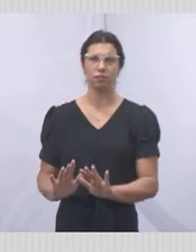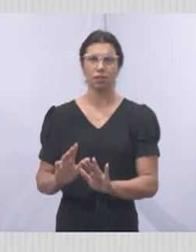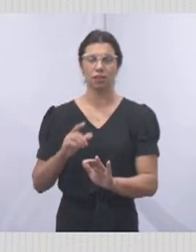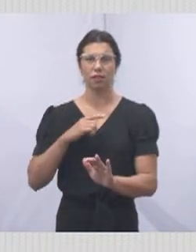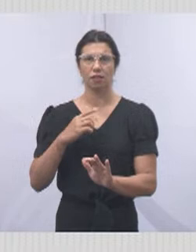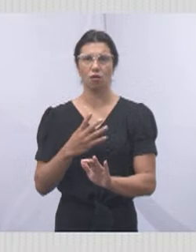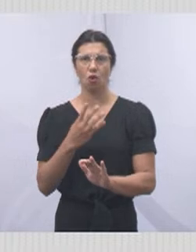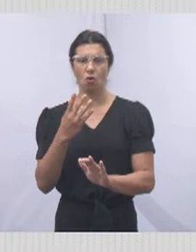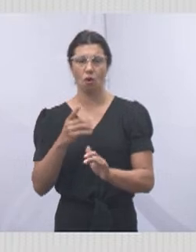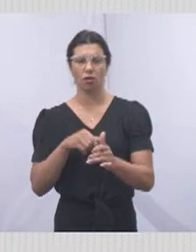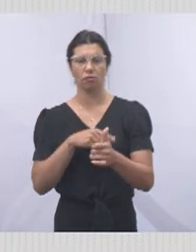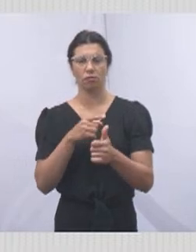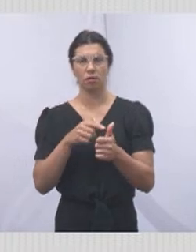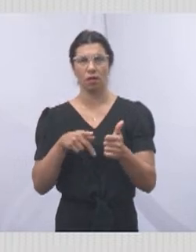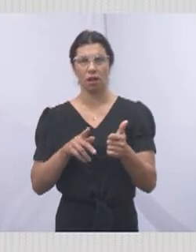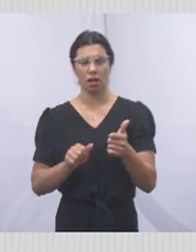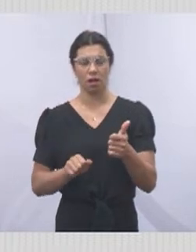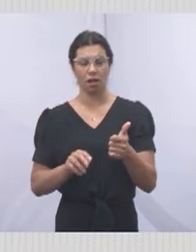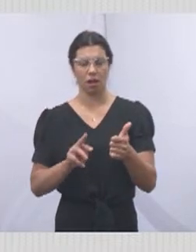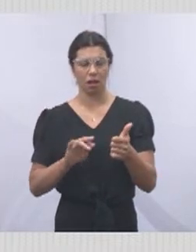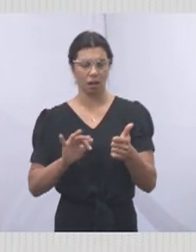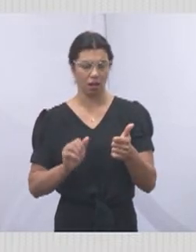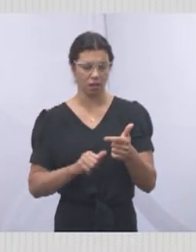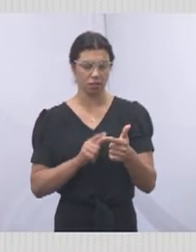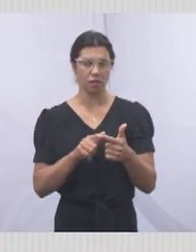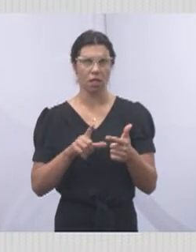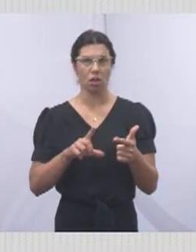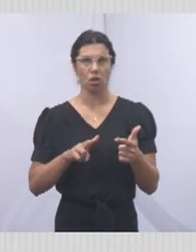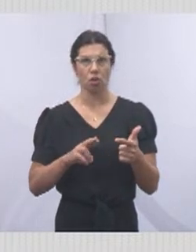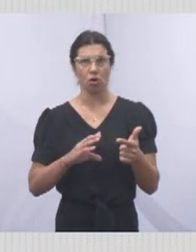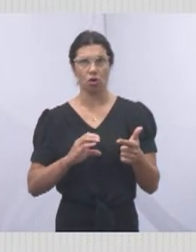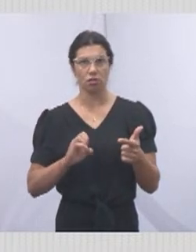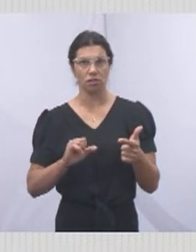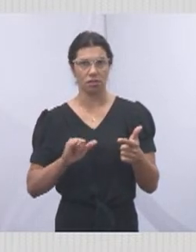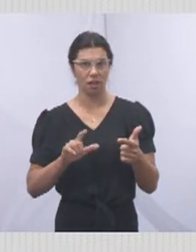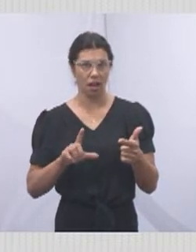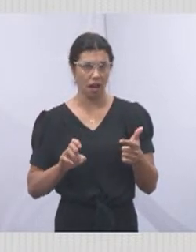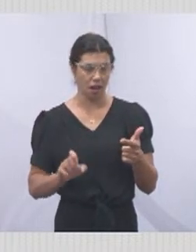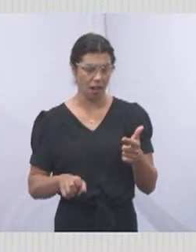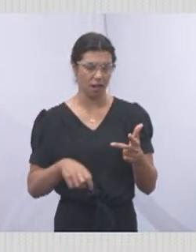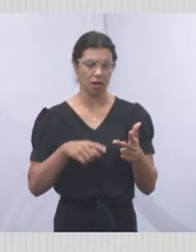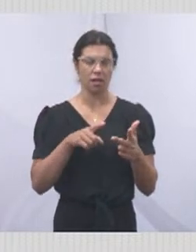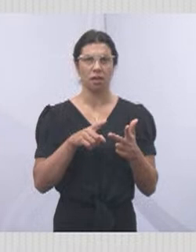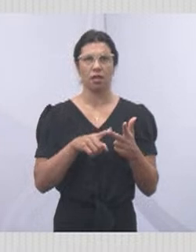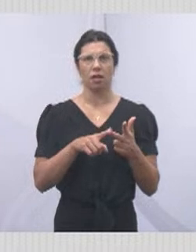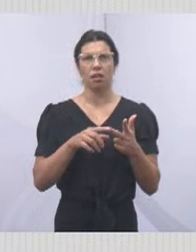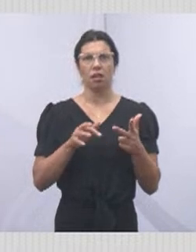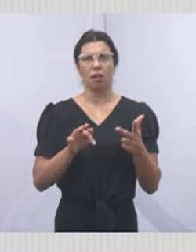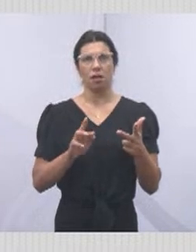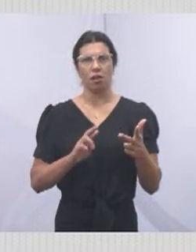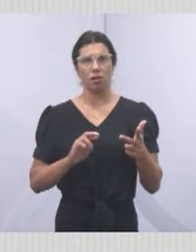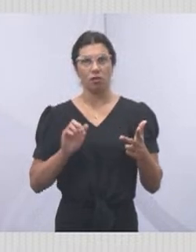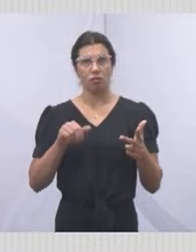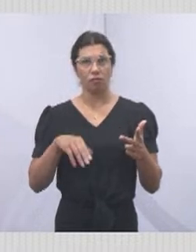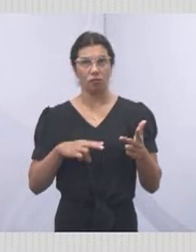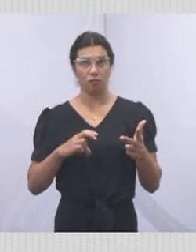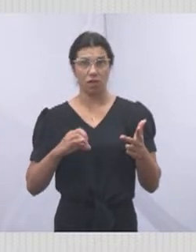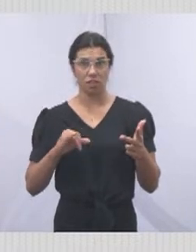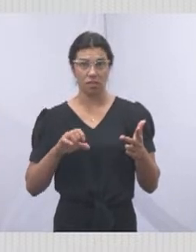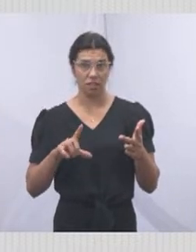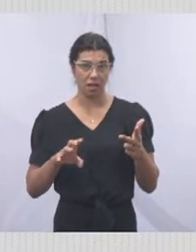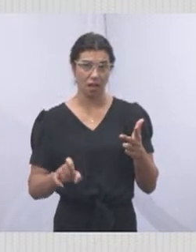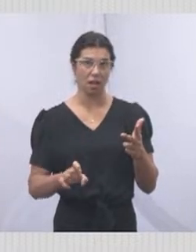4 filhas: Kátia, Lucilene, Franciele e Kathleen. Juntos, navegaram